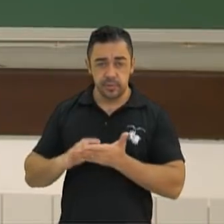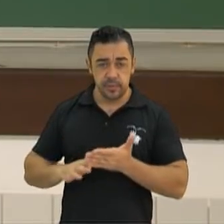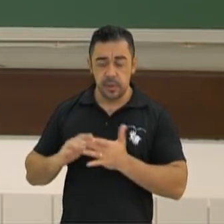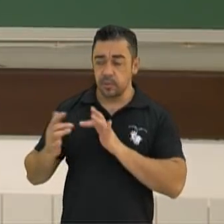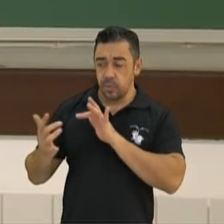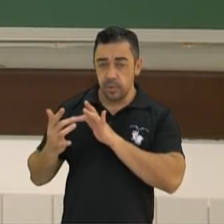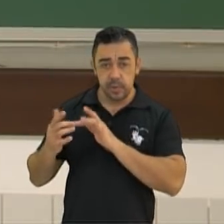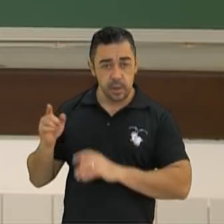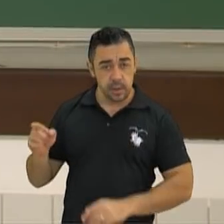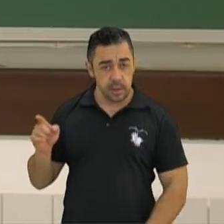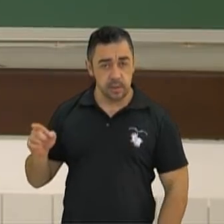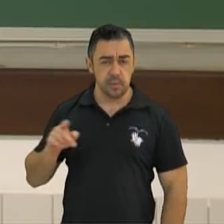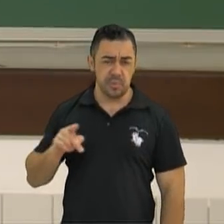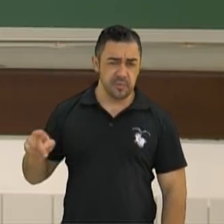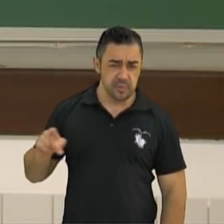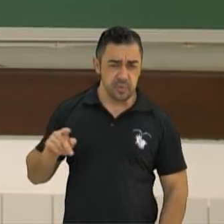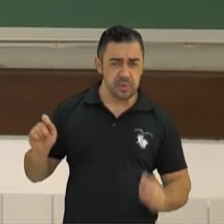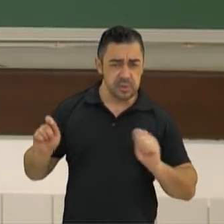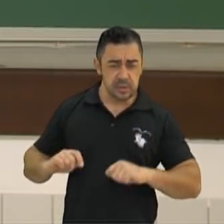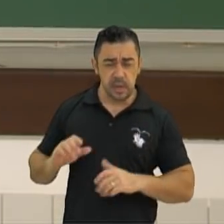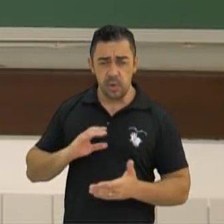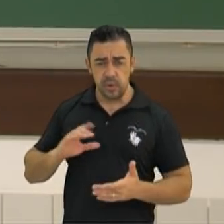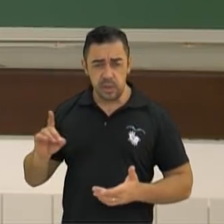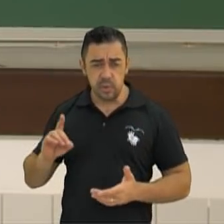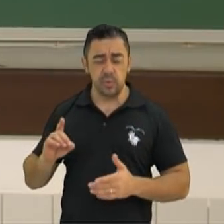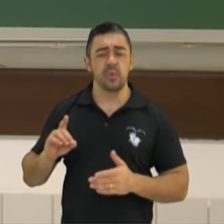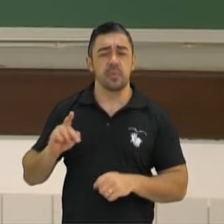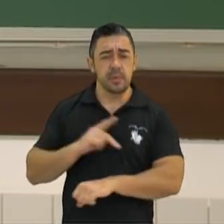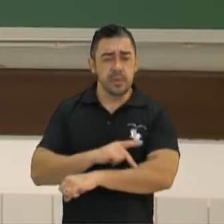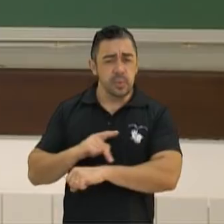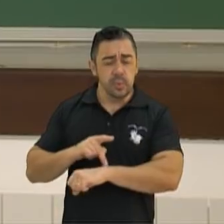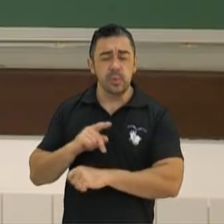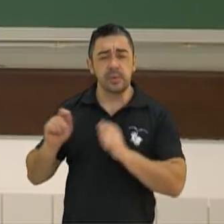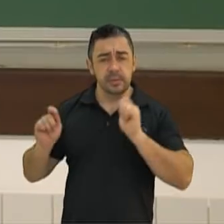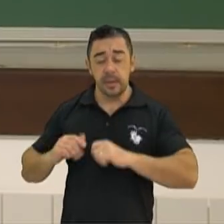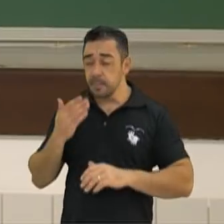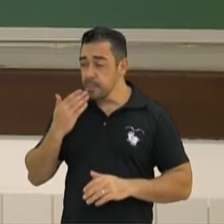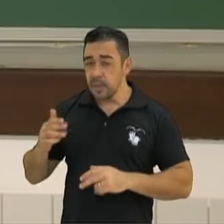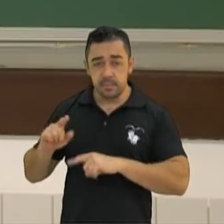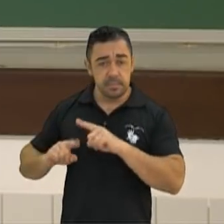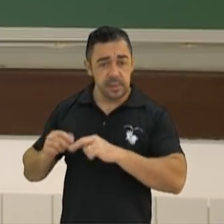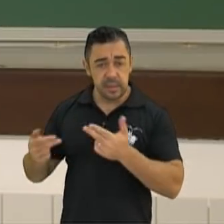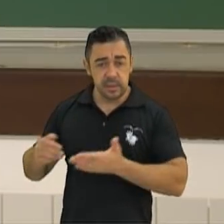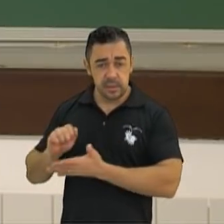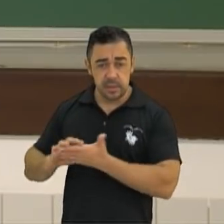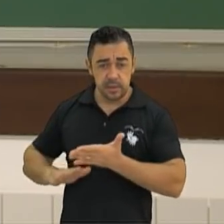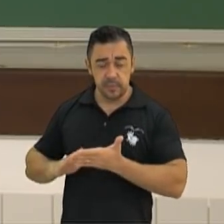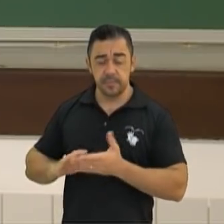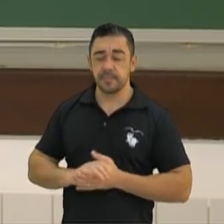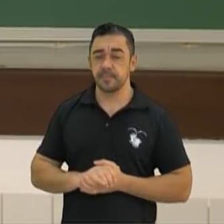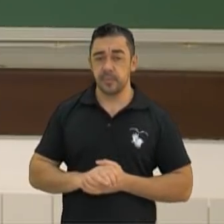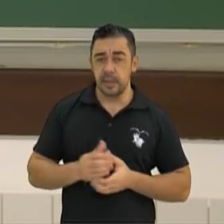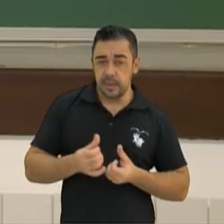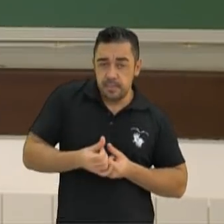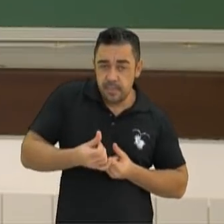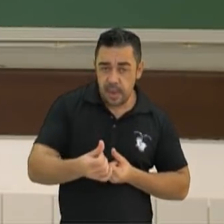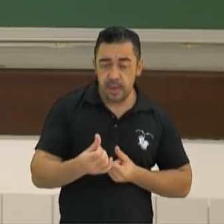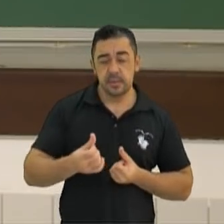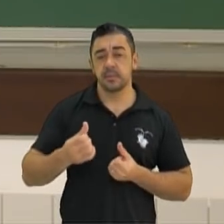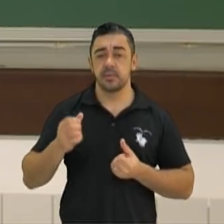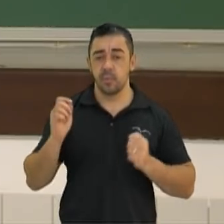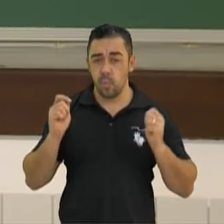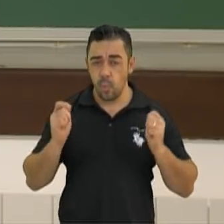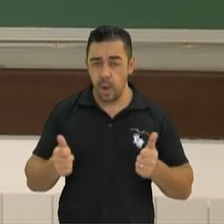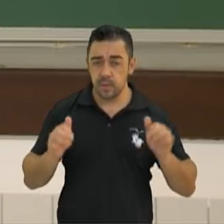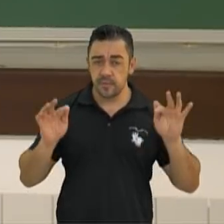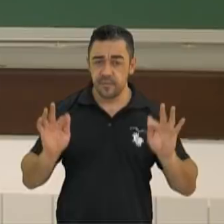contate a professora, coordenador e peça o seu material impresso. O ano letivo está